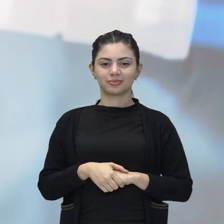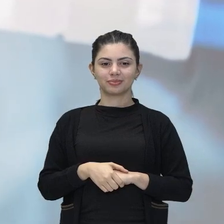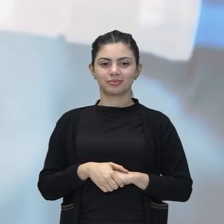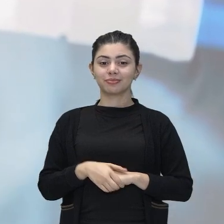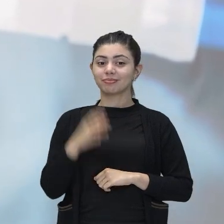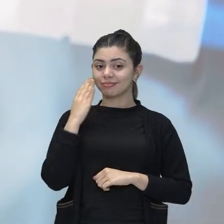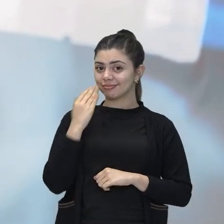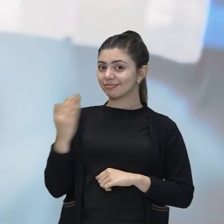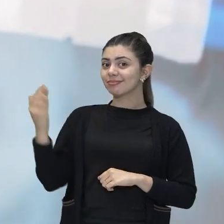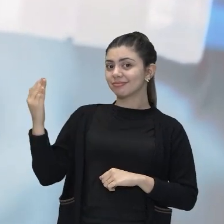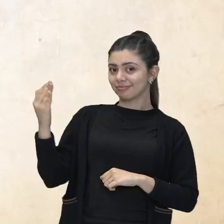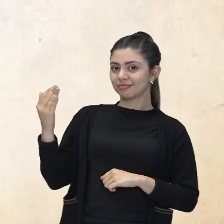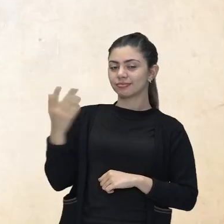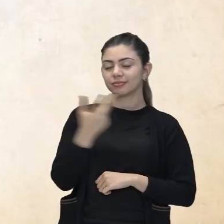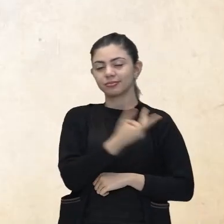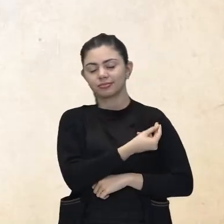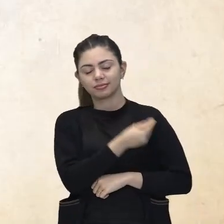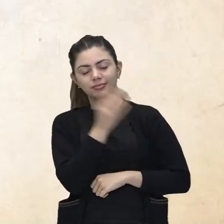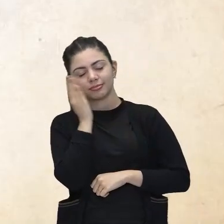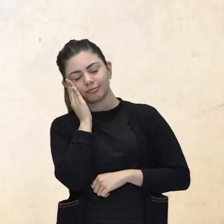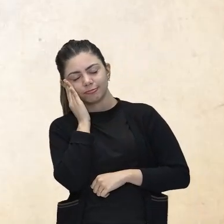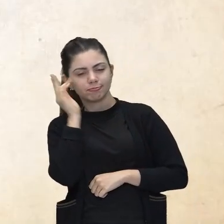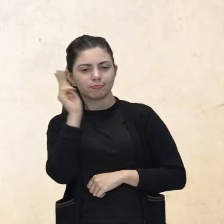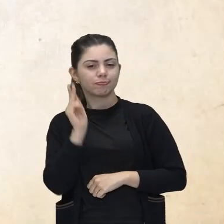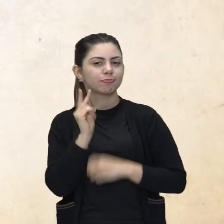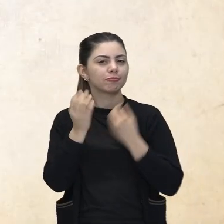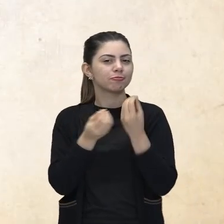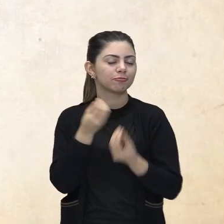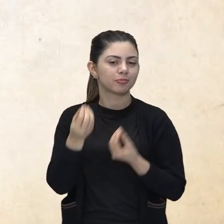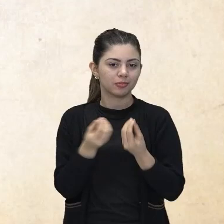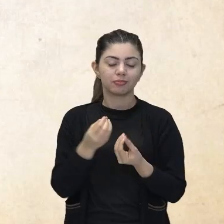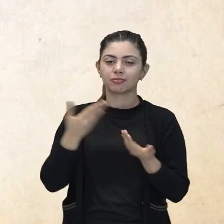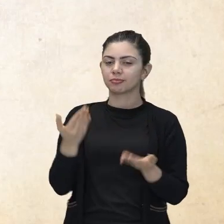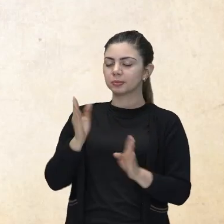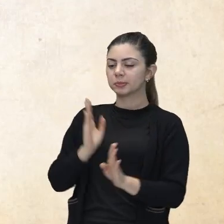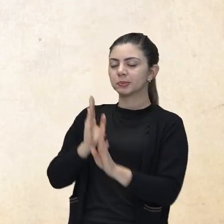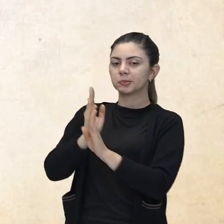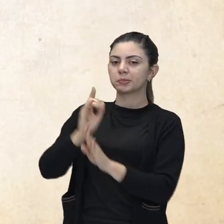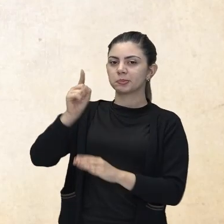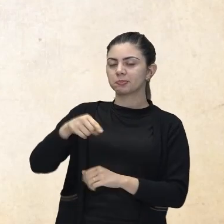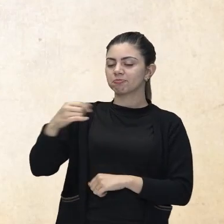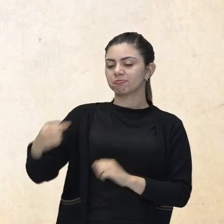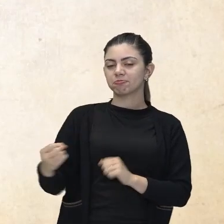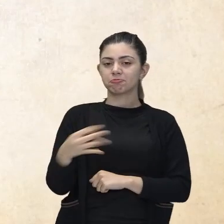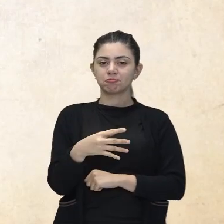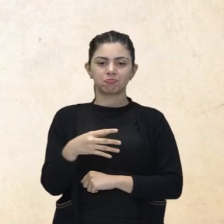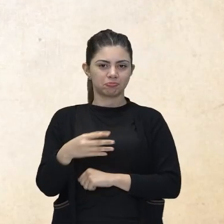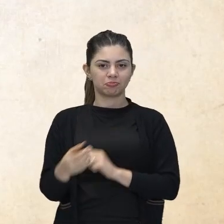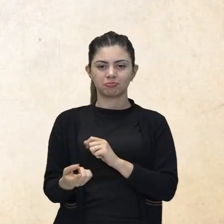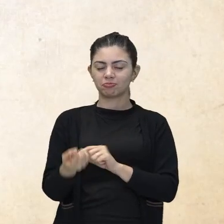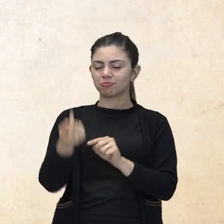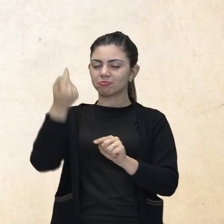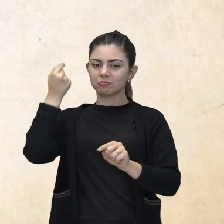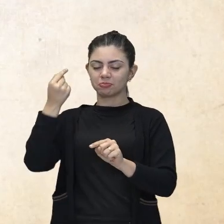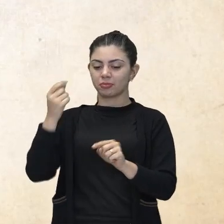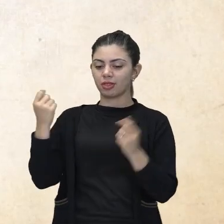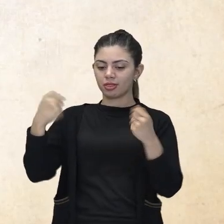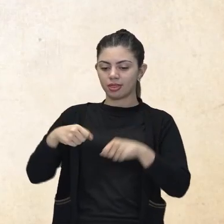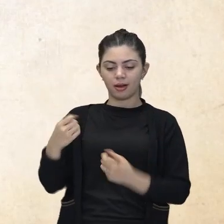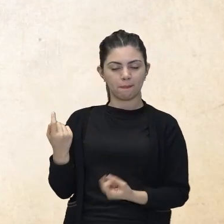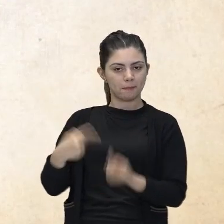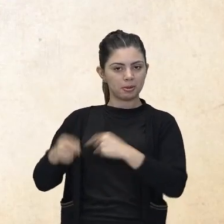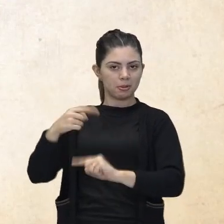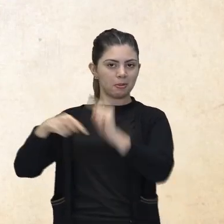A história da anestesia. A descoberta da anestesia foi uma das inovações clínicas que revolucionaram a cirurgia.